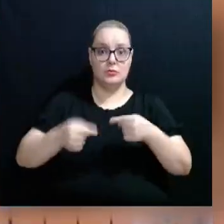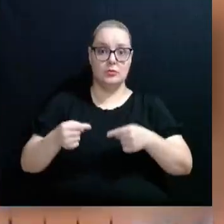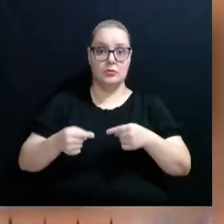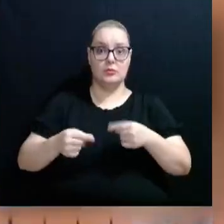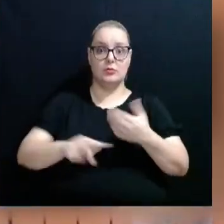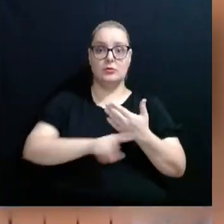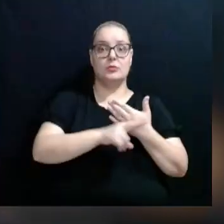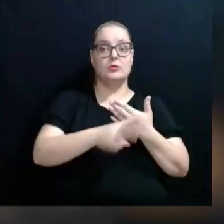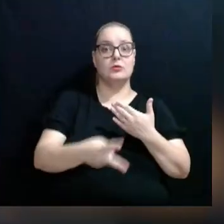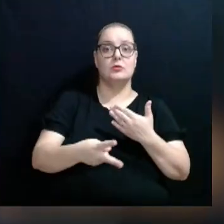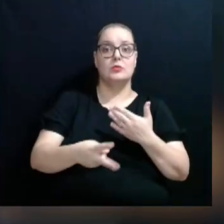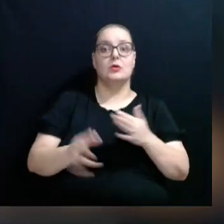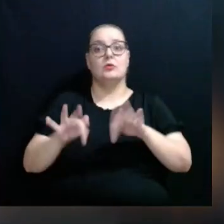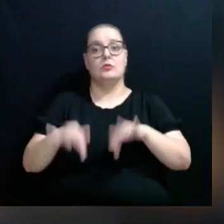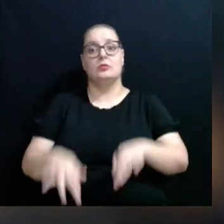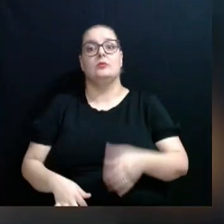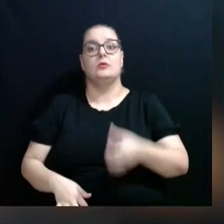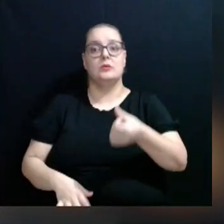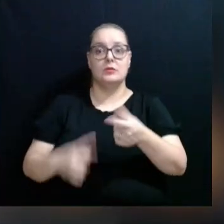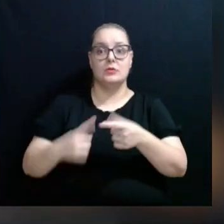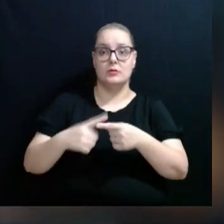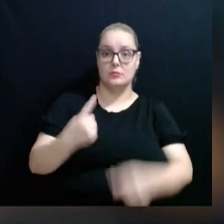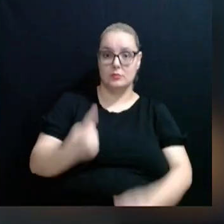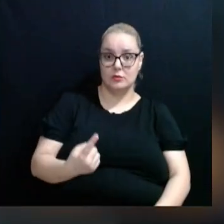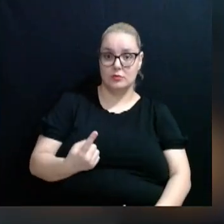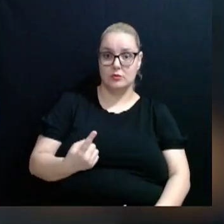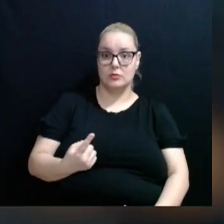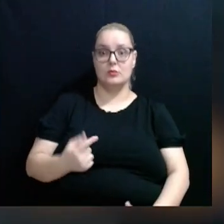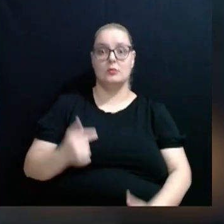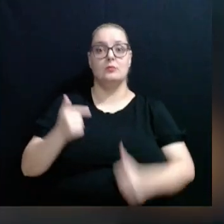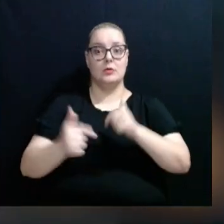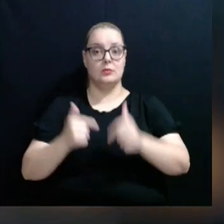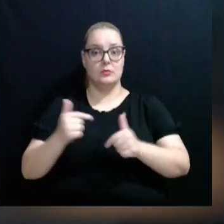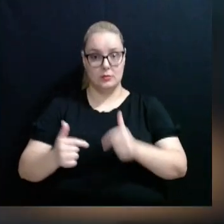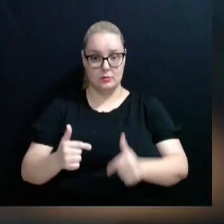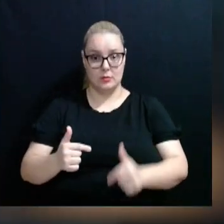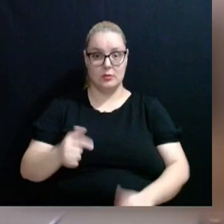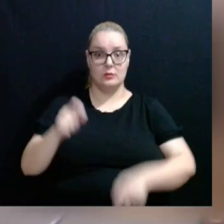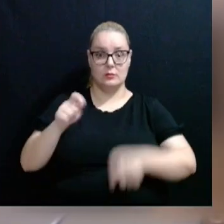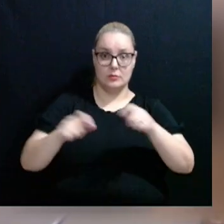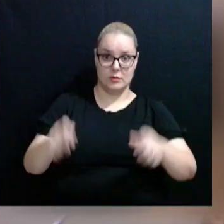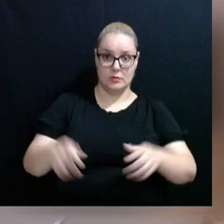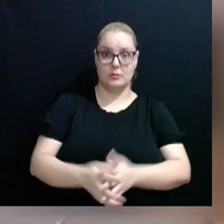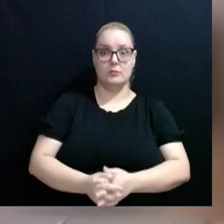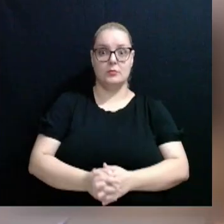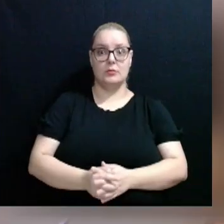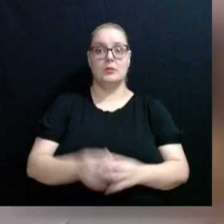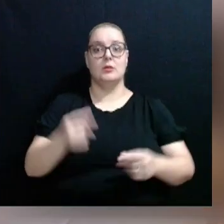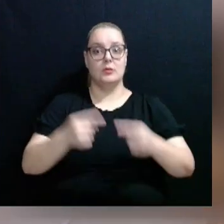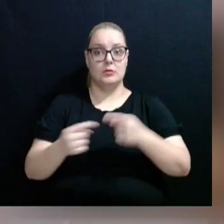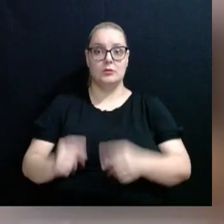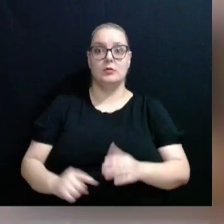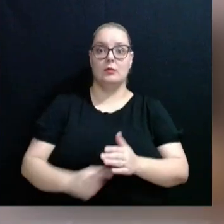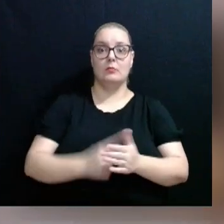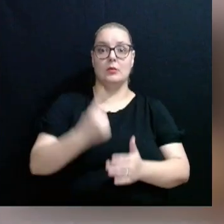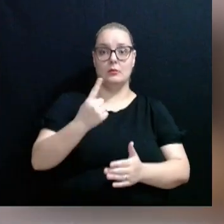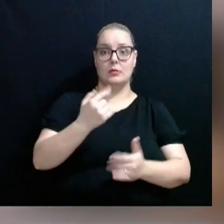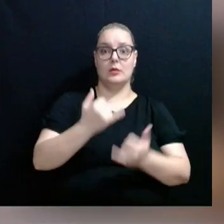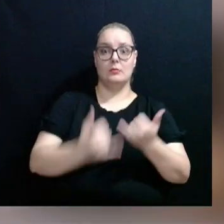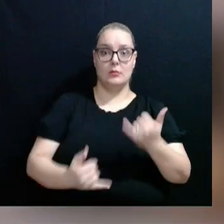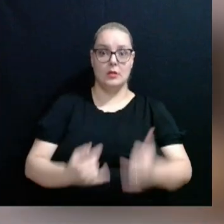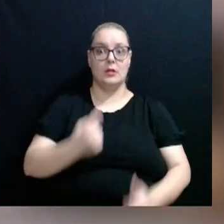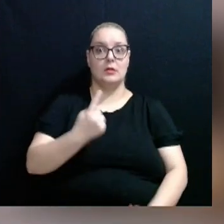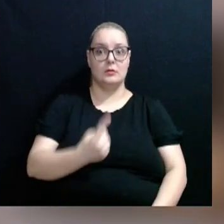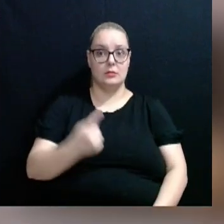da escala 6x1 para o trabalhador. A discussão aconteceu durante a primeira parte da 17ª